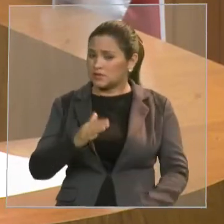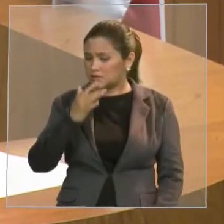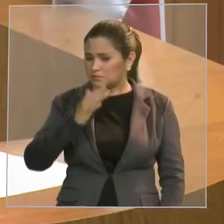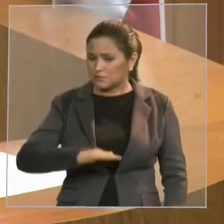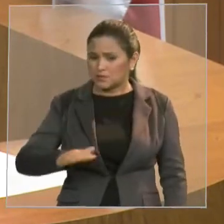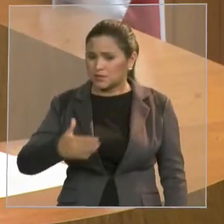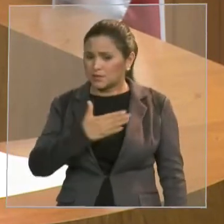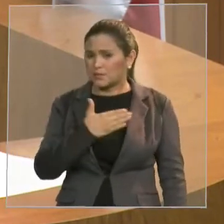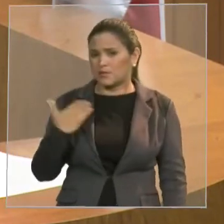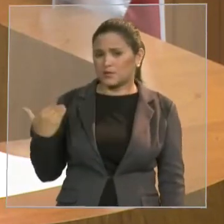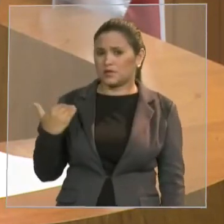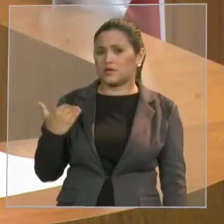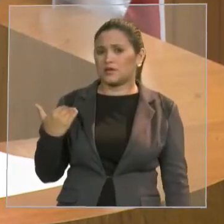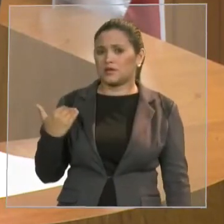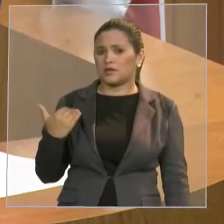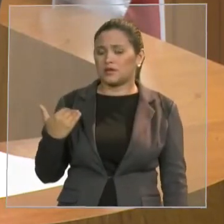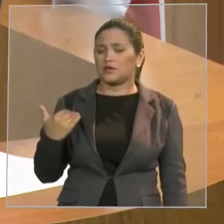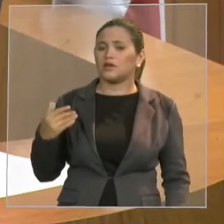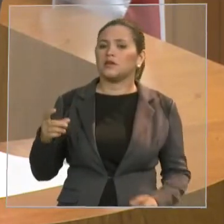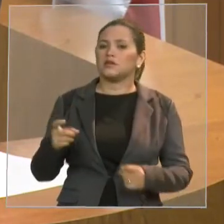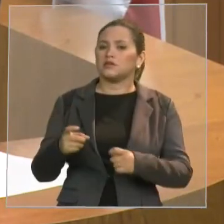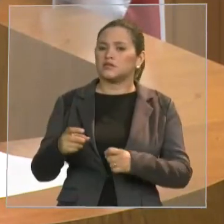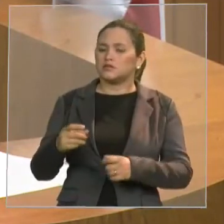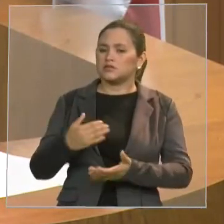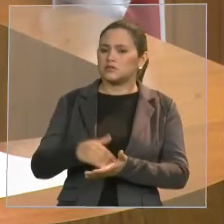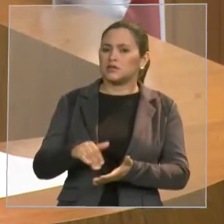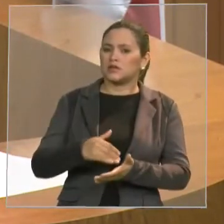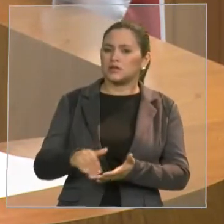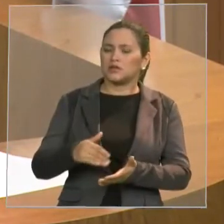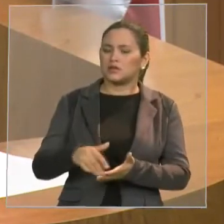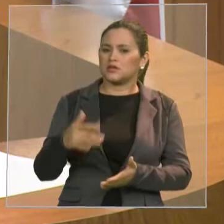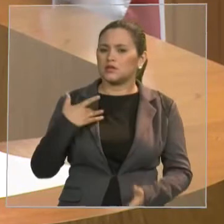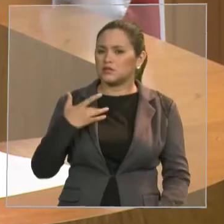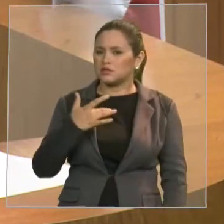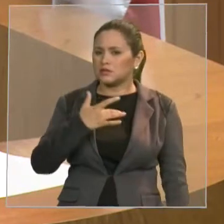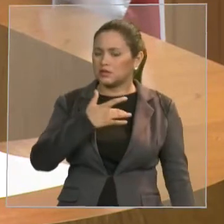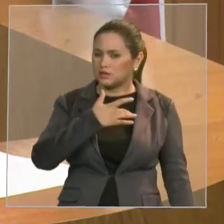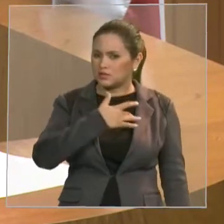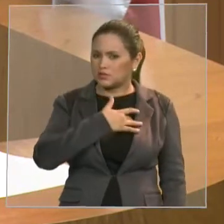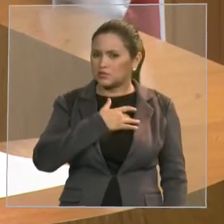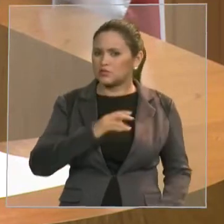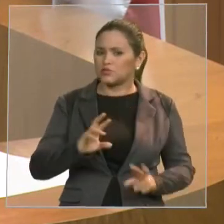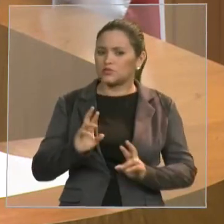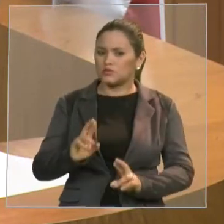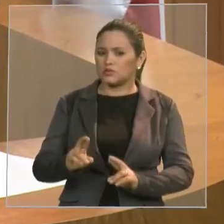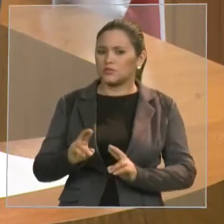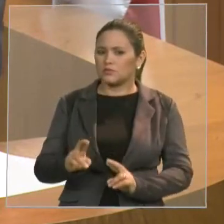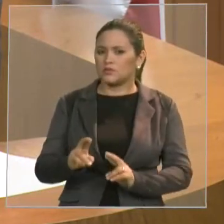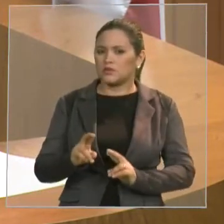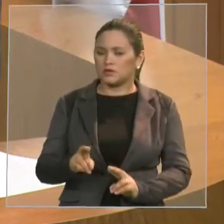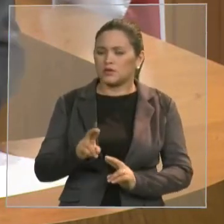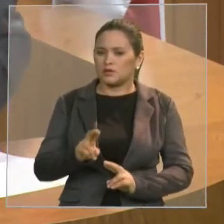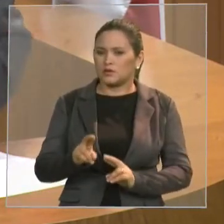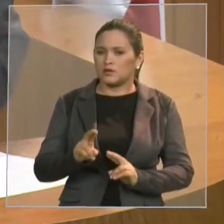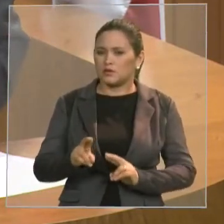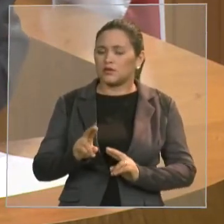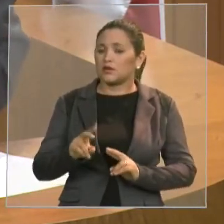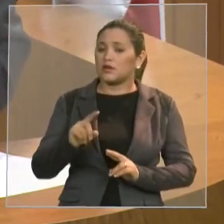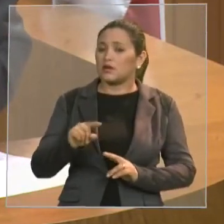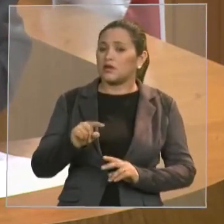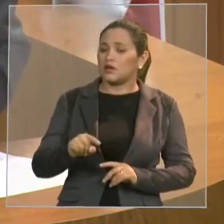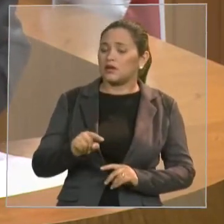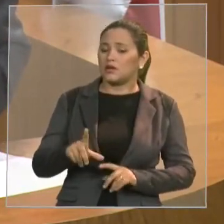médico, eu espero que ele tome a conduta correta e mande a criança fazer onde for que tenha esse aparelho para fazer essa